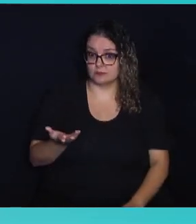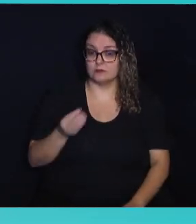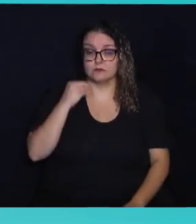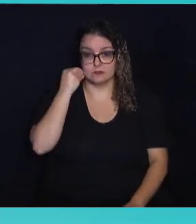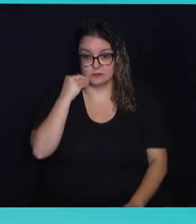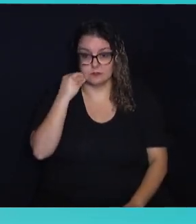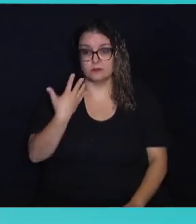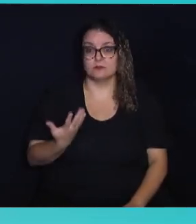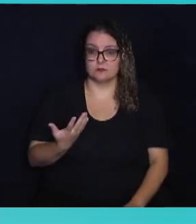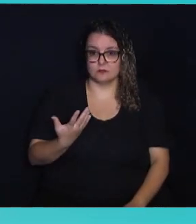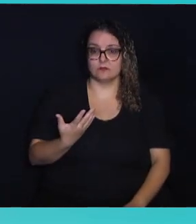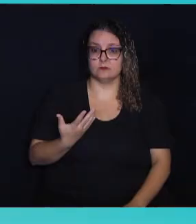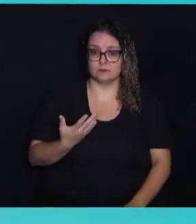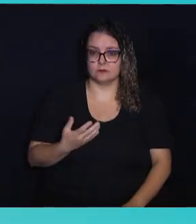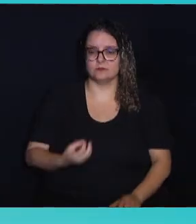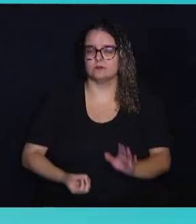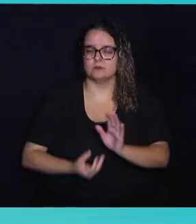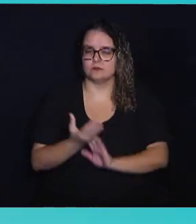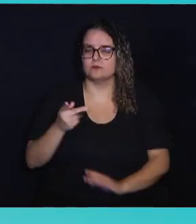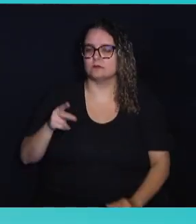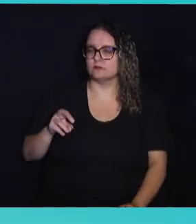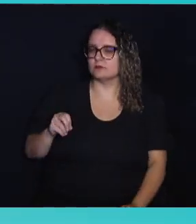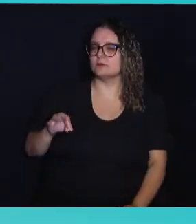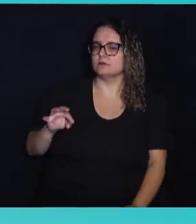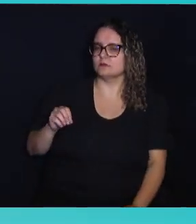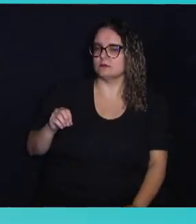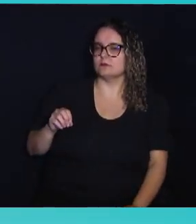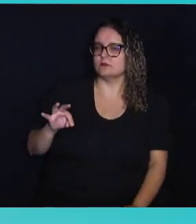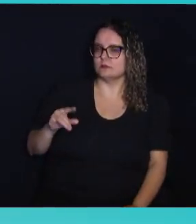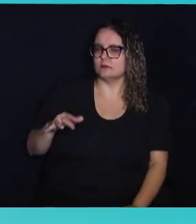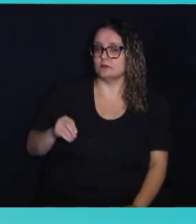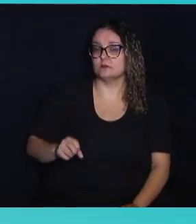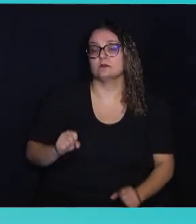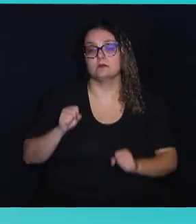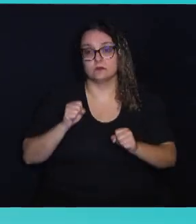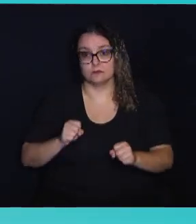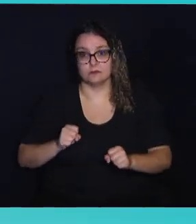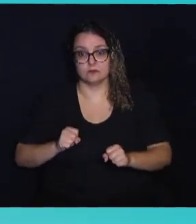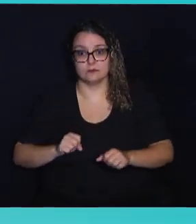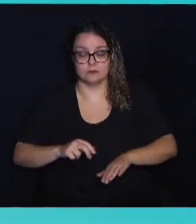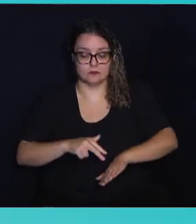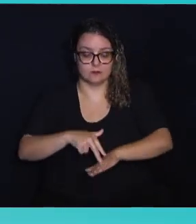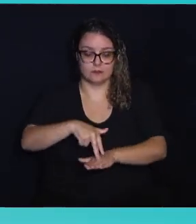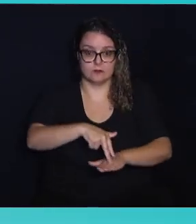testes e experimentos com o objetivo de criar um protótipo de equipamento que